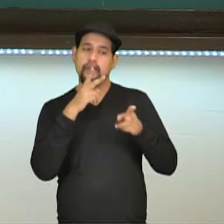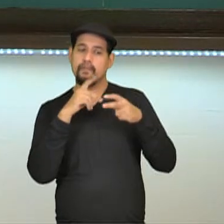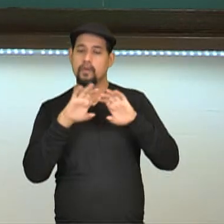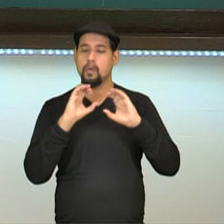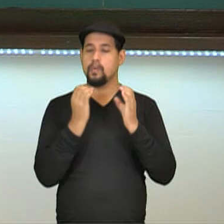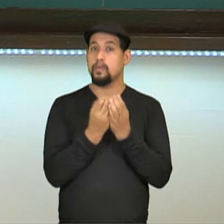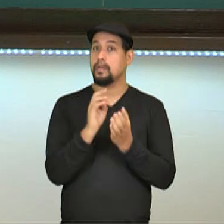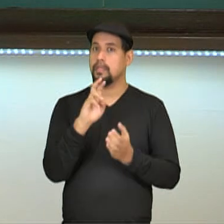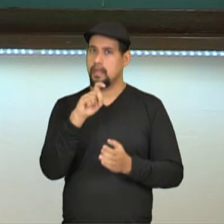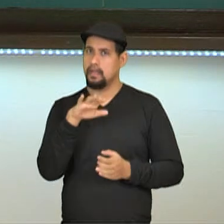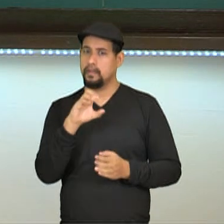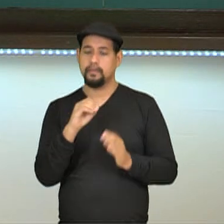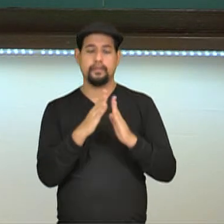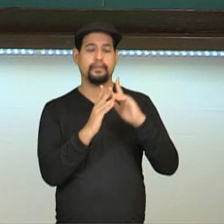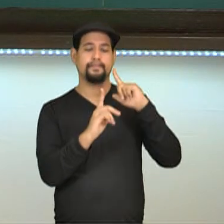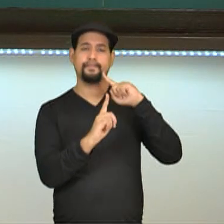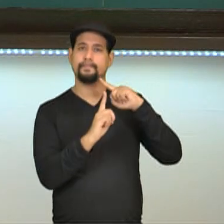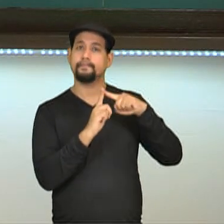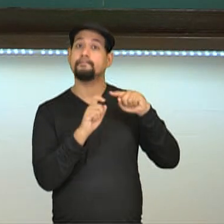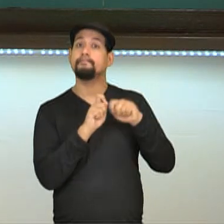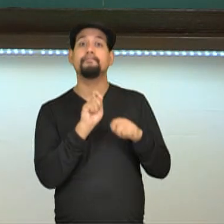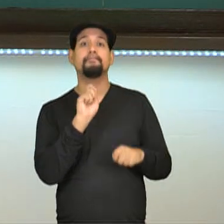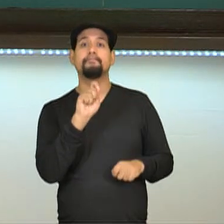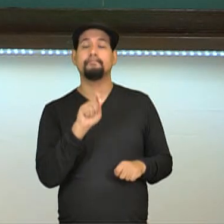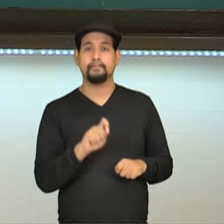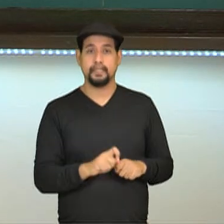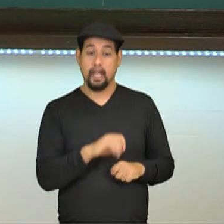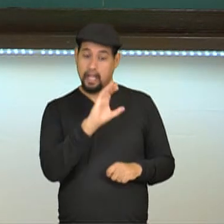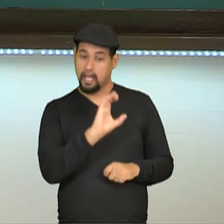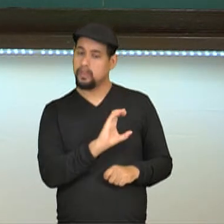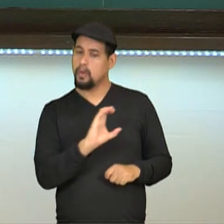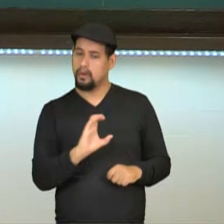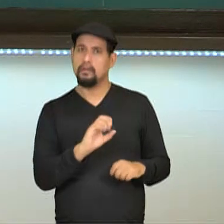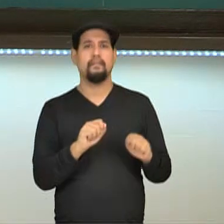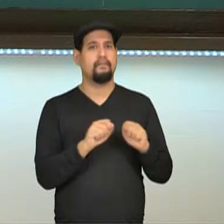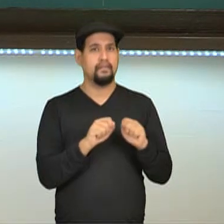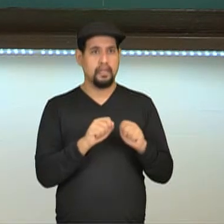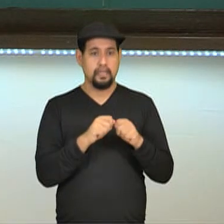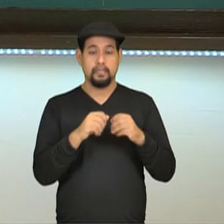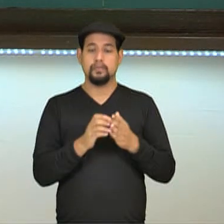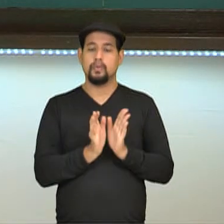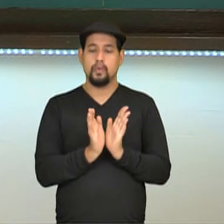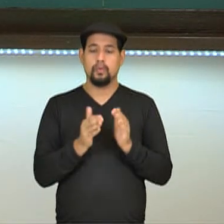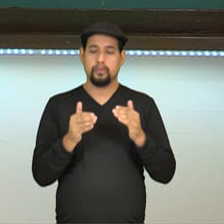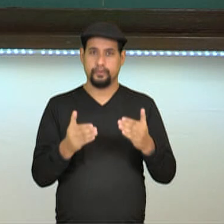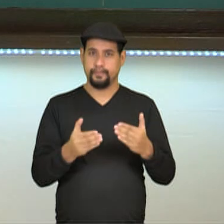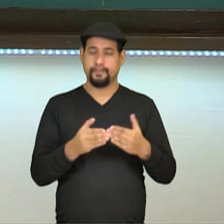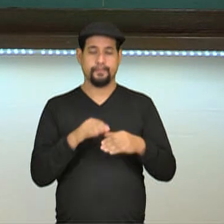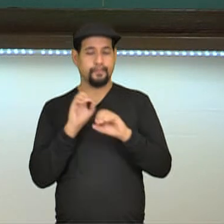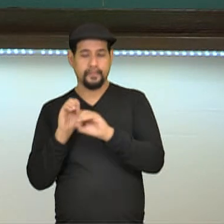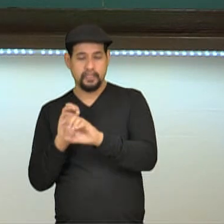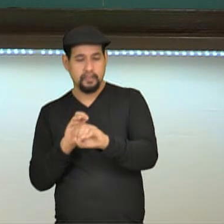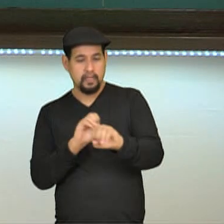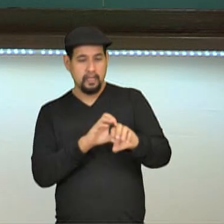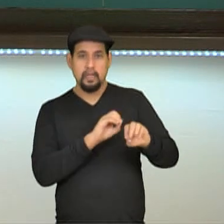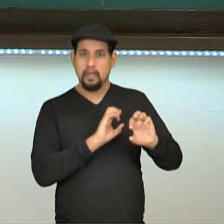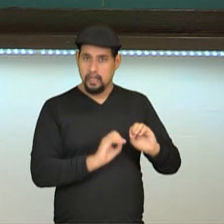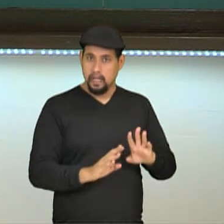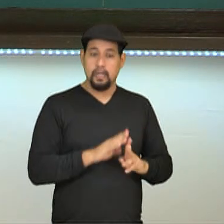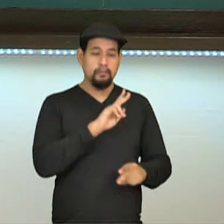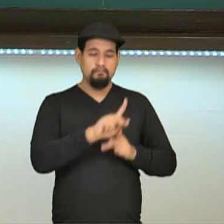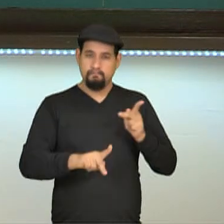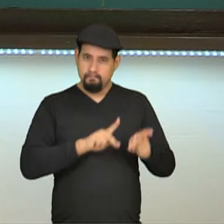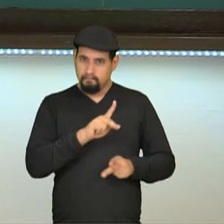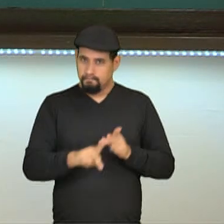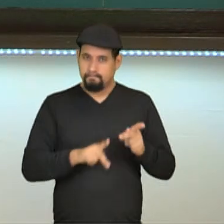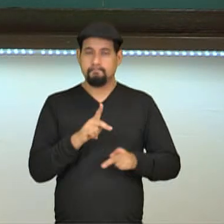Trento, a Igreja cria a ordem jesuítica, né, o Inácio de Loyola criou, para catequizar os nativos, né,